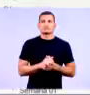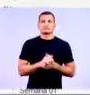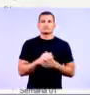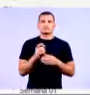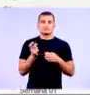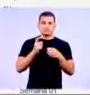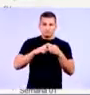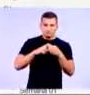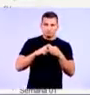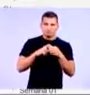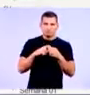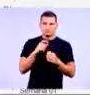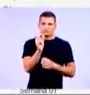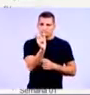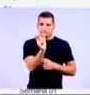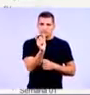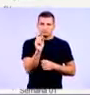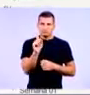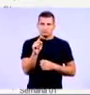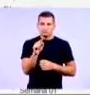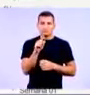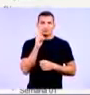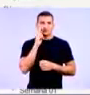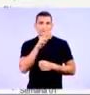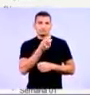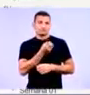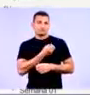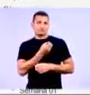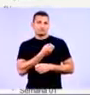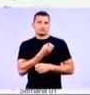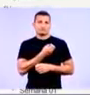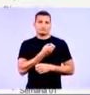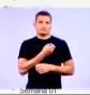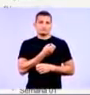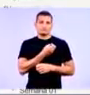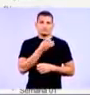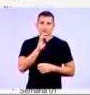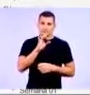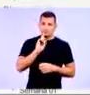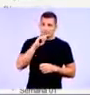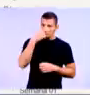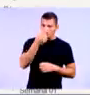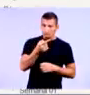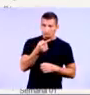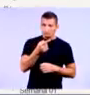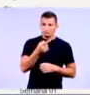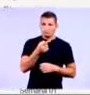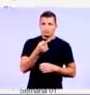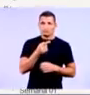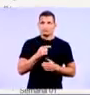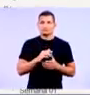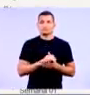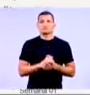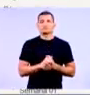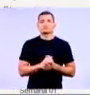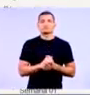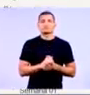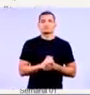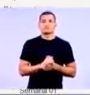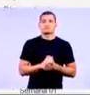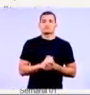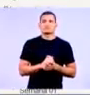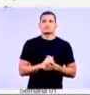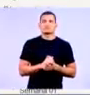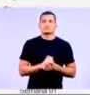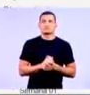aqui você consegue ter ciência da sua nota somente depois que o questionário estiver encerrado. No